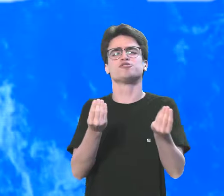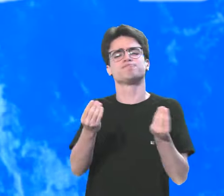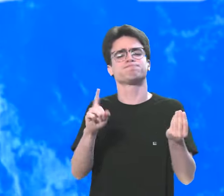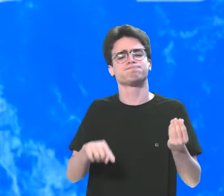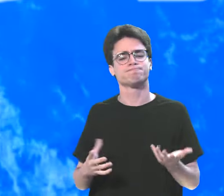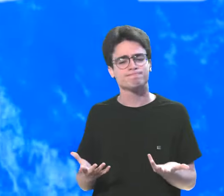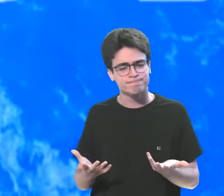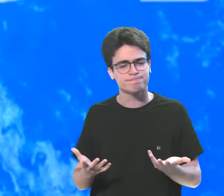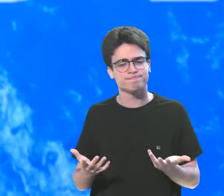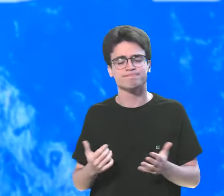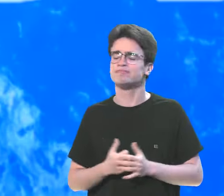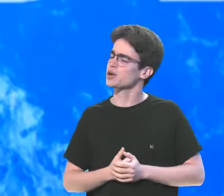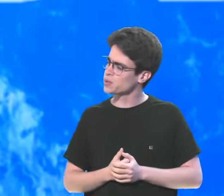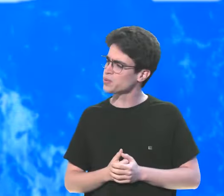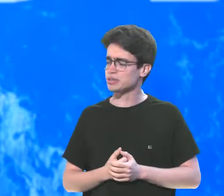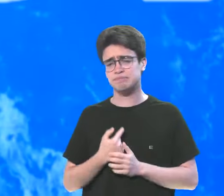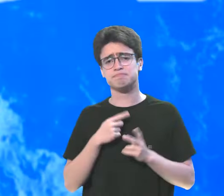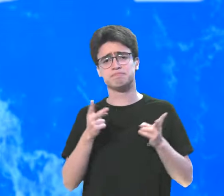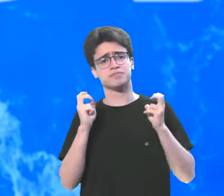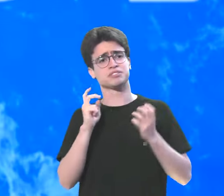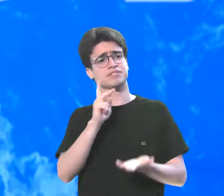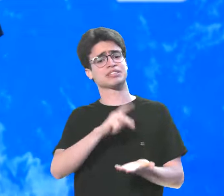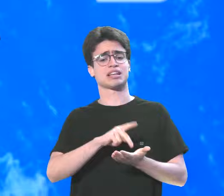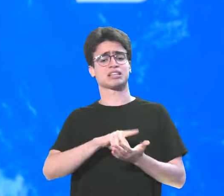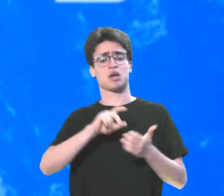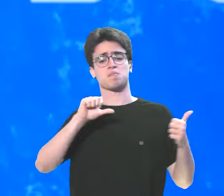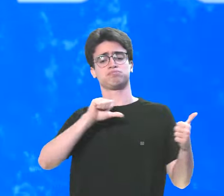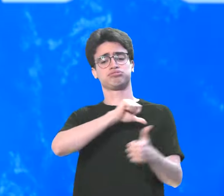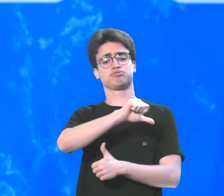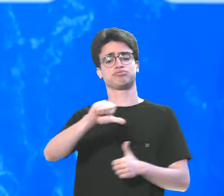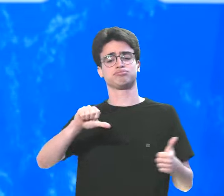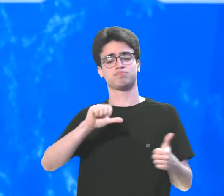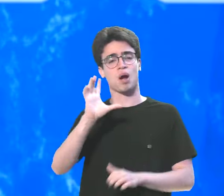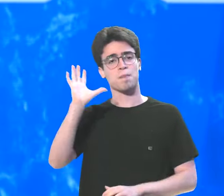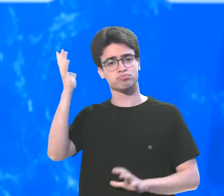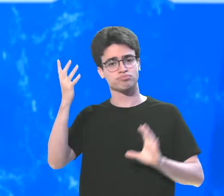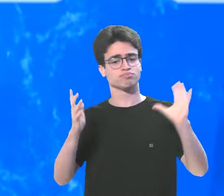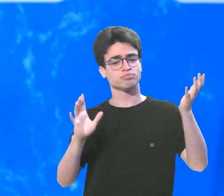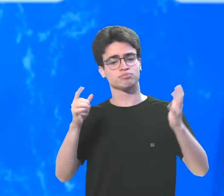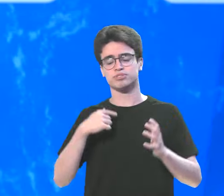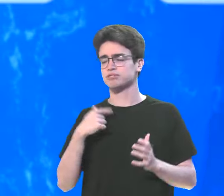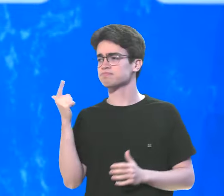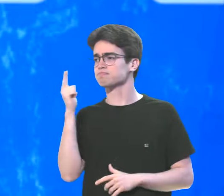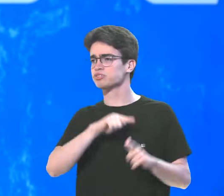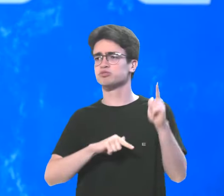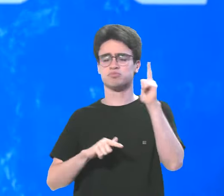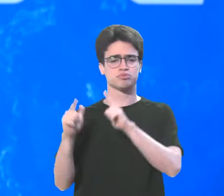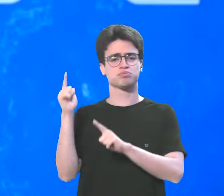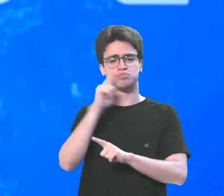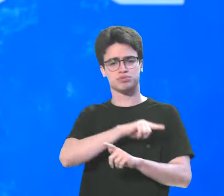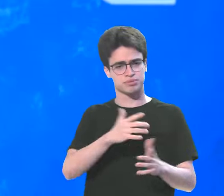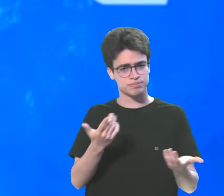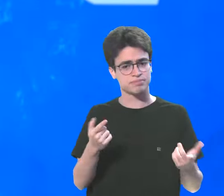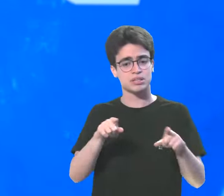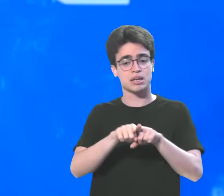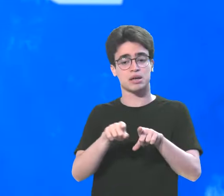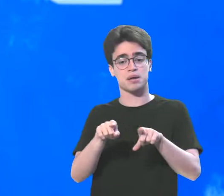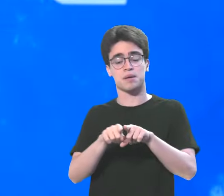você para mim foi foi um ano de muitas mudanças muitas realizações pessoais e muitas